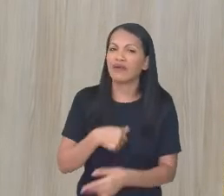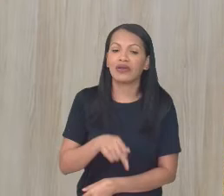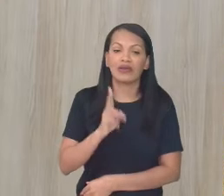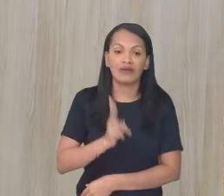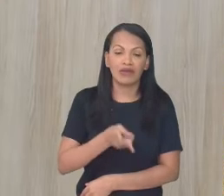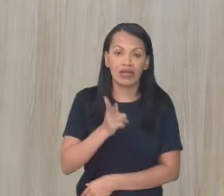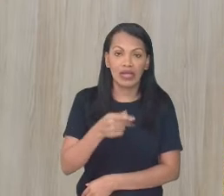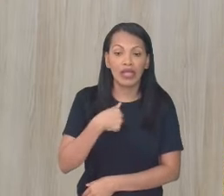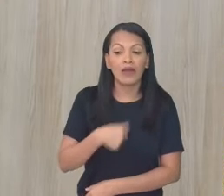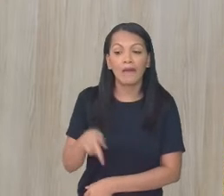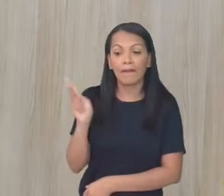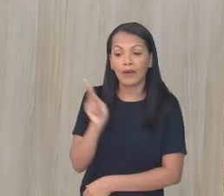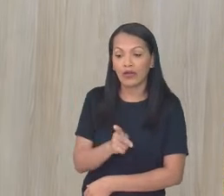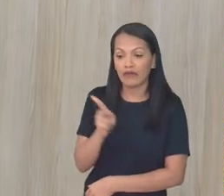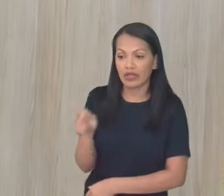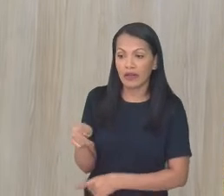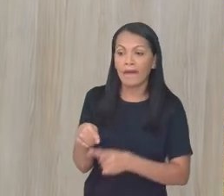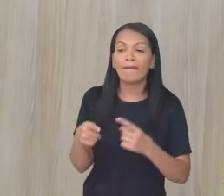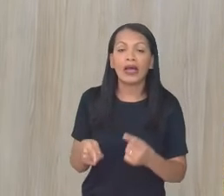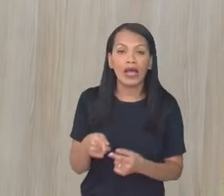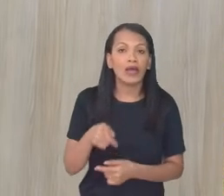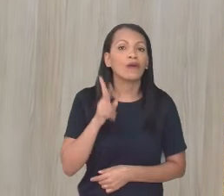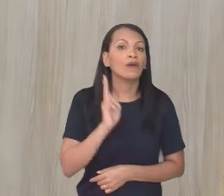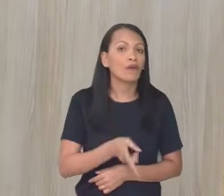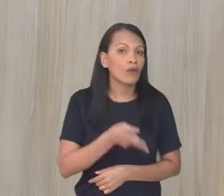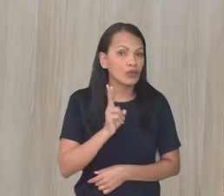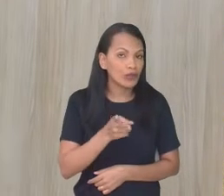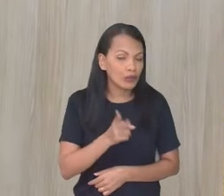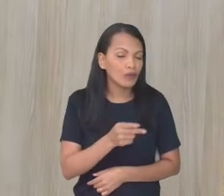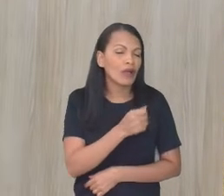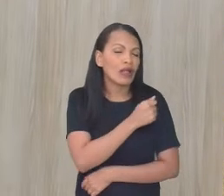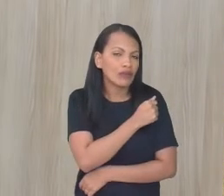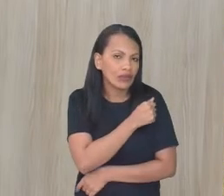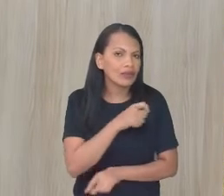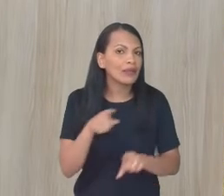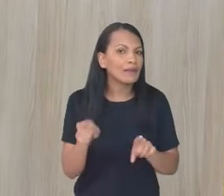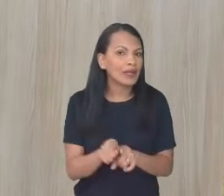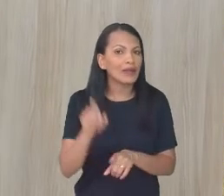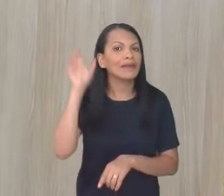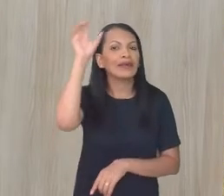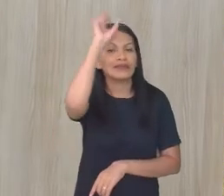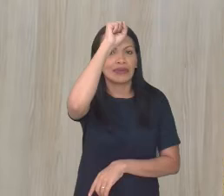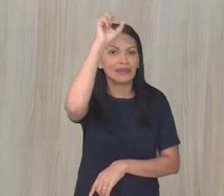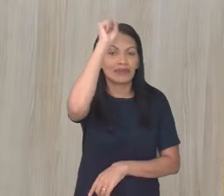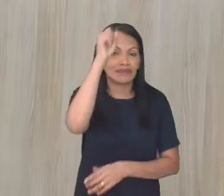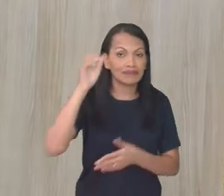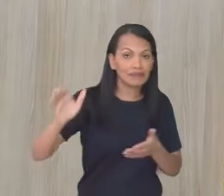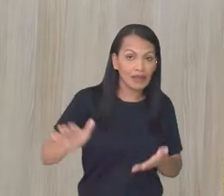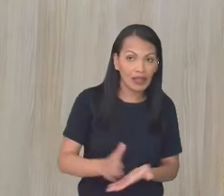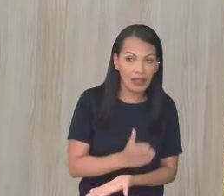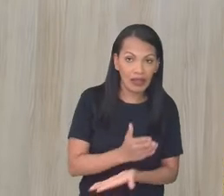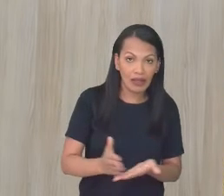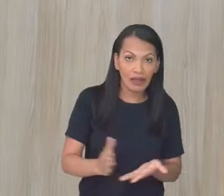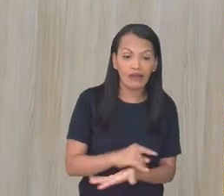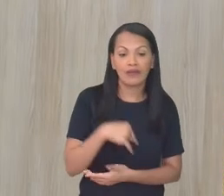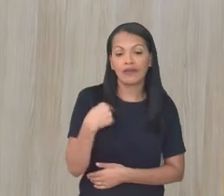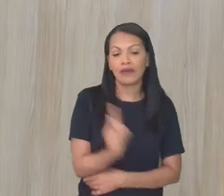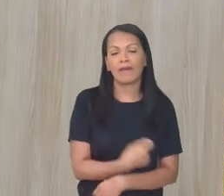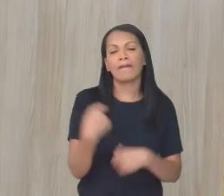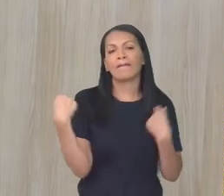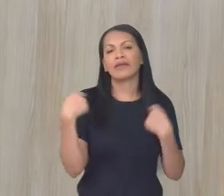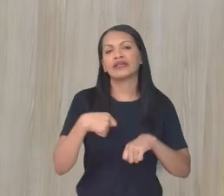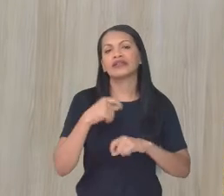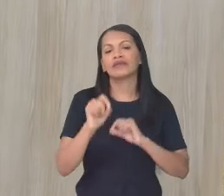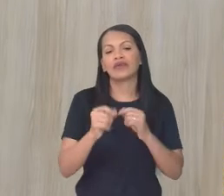sou educadora, continuo sendo estudante, serei para sempre. Então, muitas vezes, nós precisamos acolher